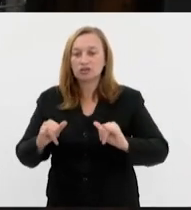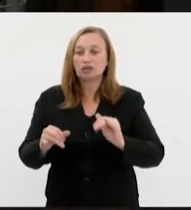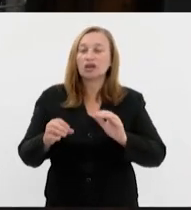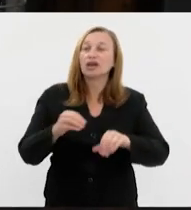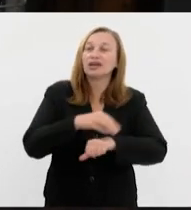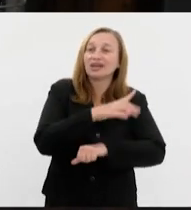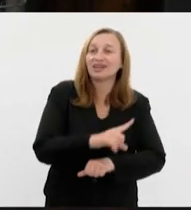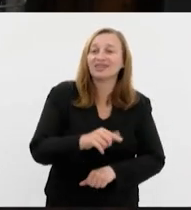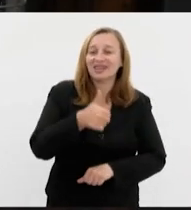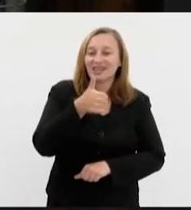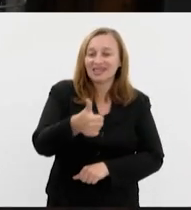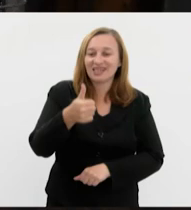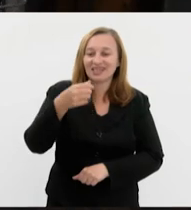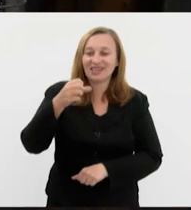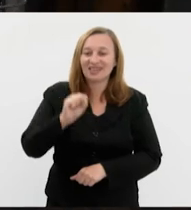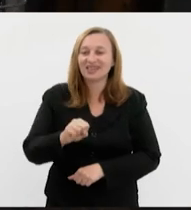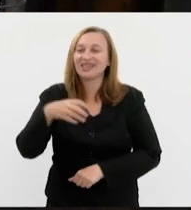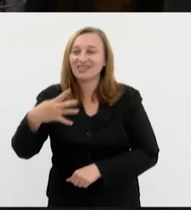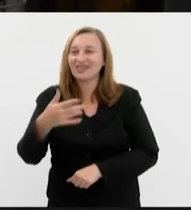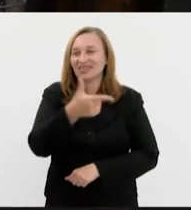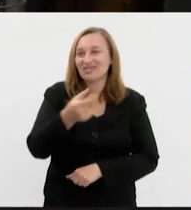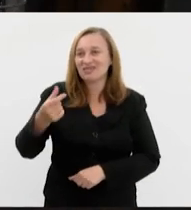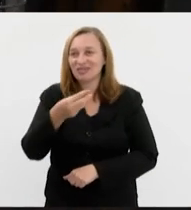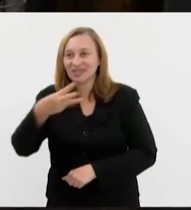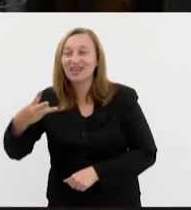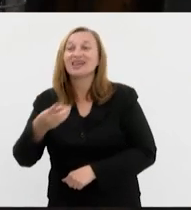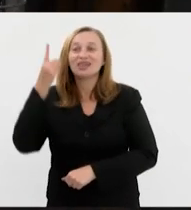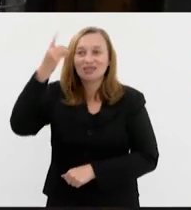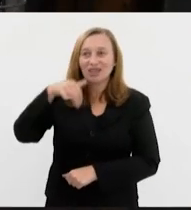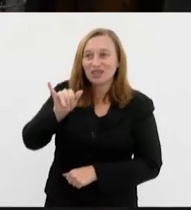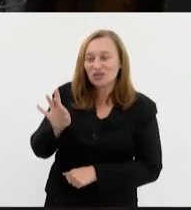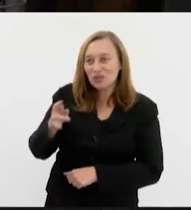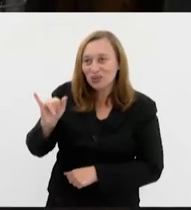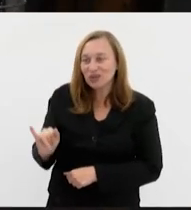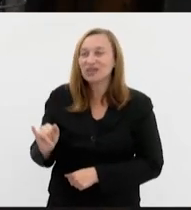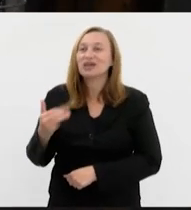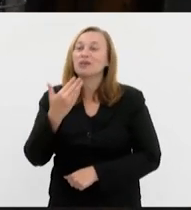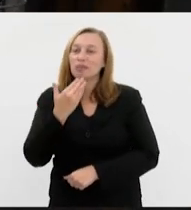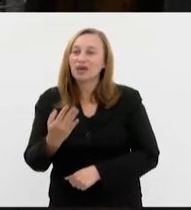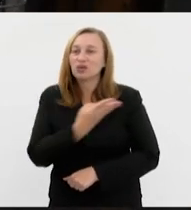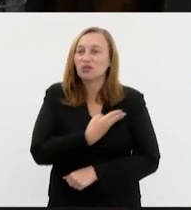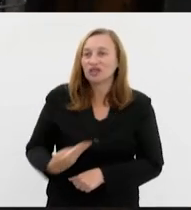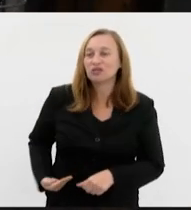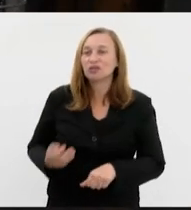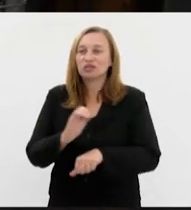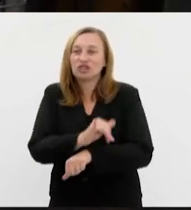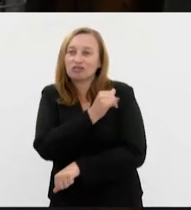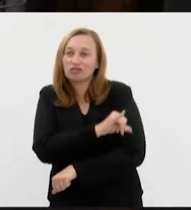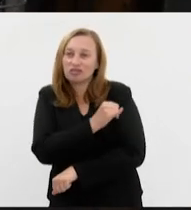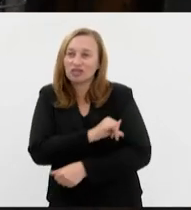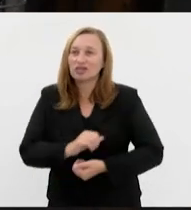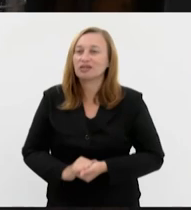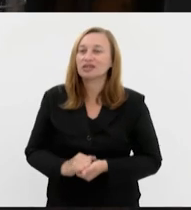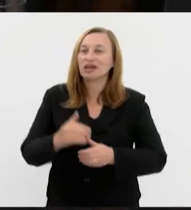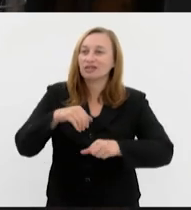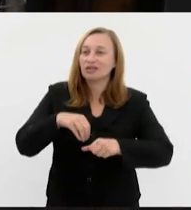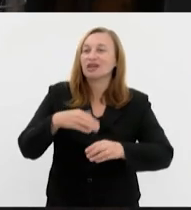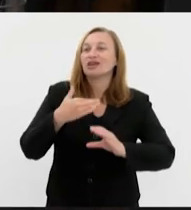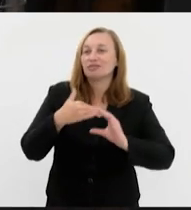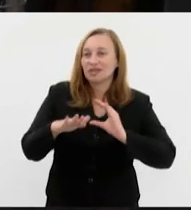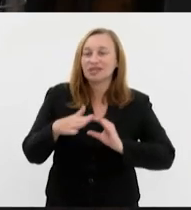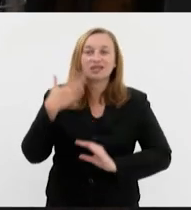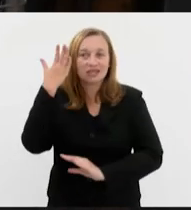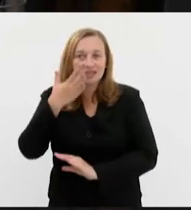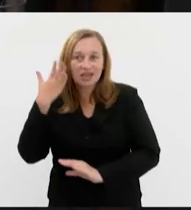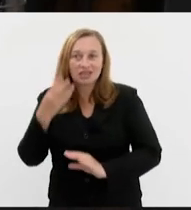número 184/23, de autoria do deputado Yuri, que solicite ao excelentíssimo governador do estado do Rio de Janeiro o envio de mensagem dispondo